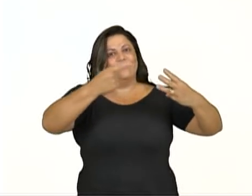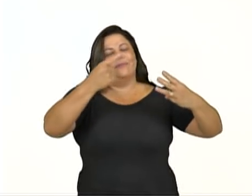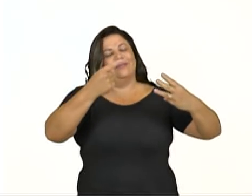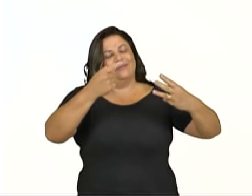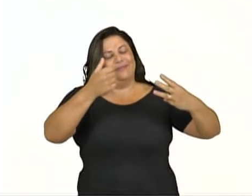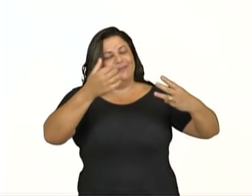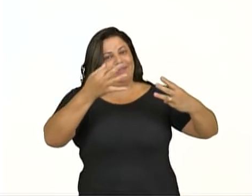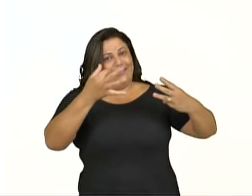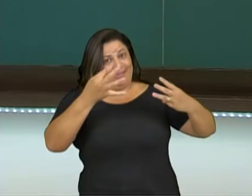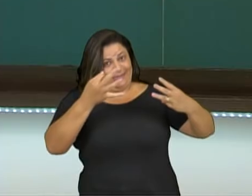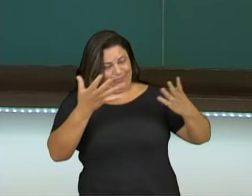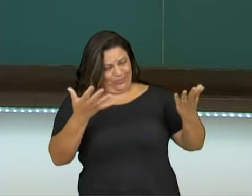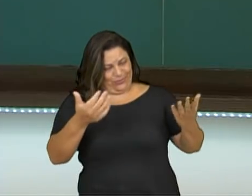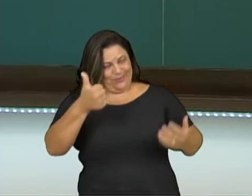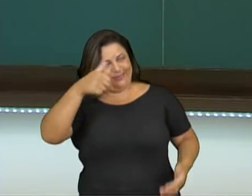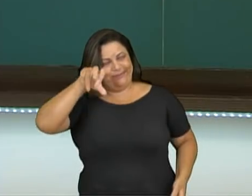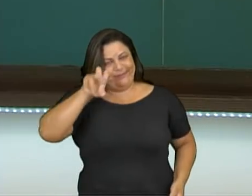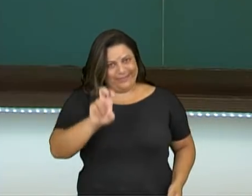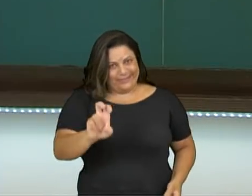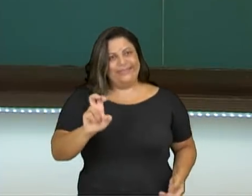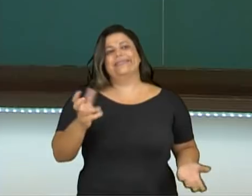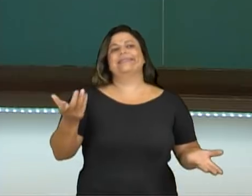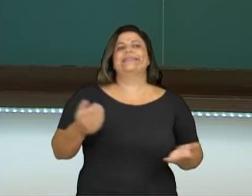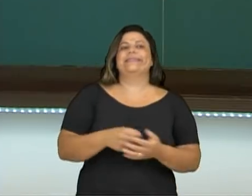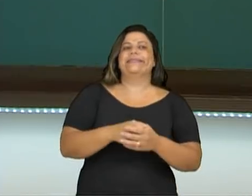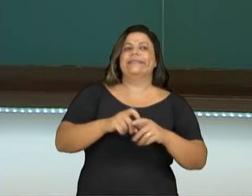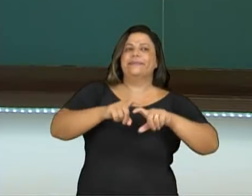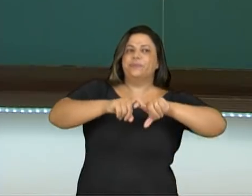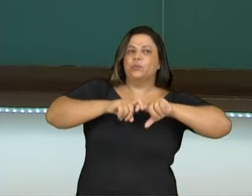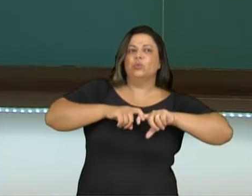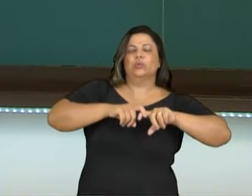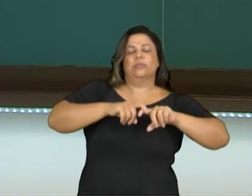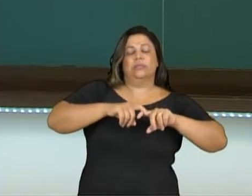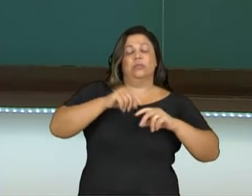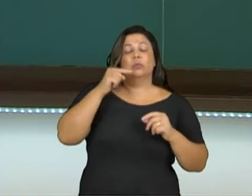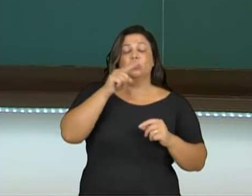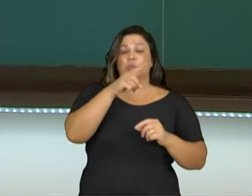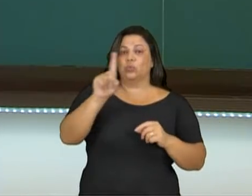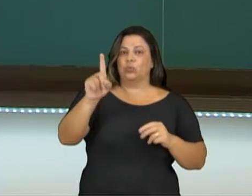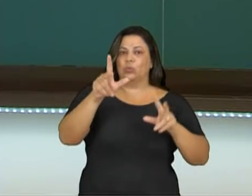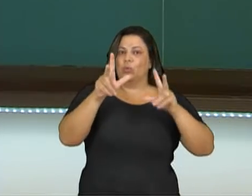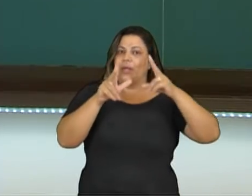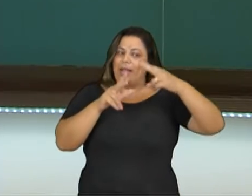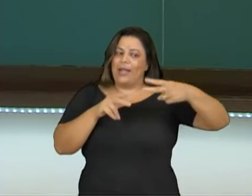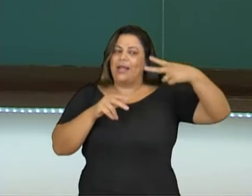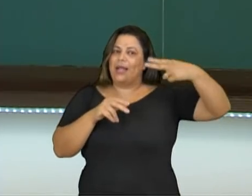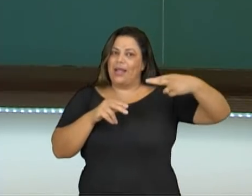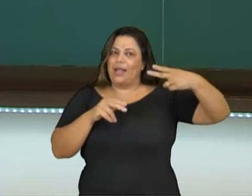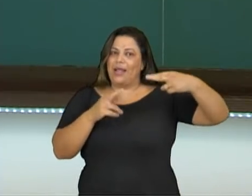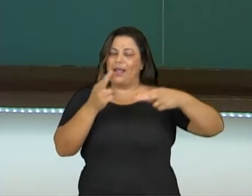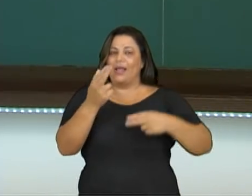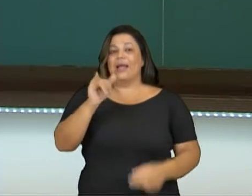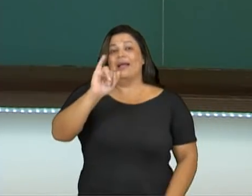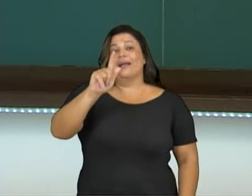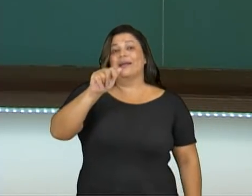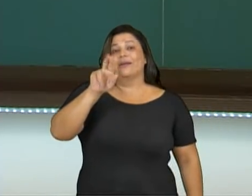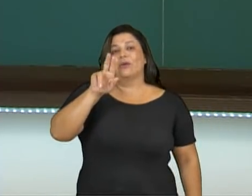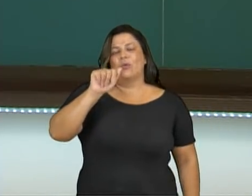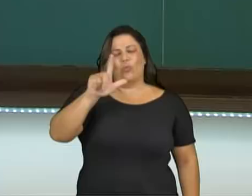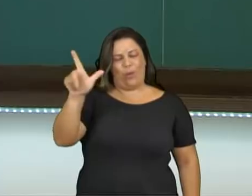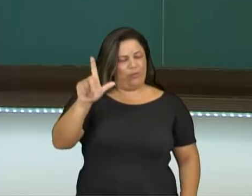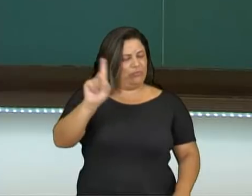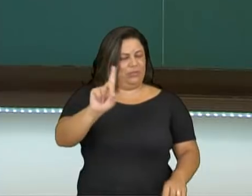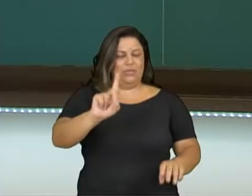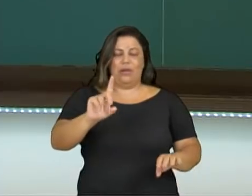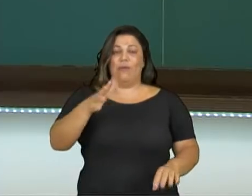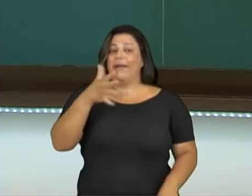3,1415, é um valor aproximado, por isso esse símbolo, tá? Esse símbolo não é o símbolo de igual, é o símbolo de valor aproximado. O π é um